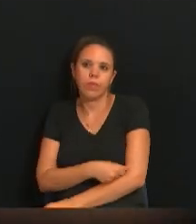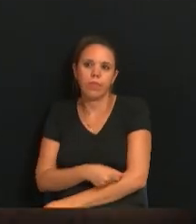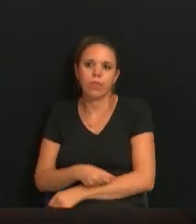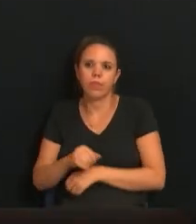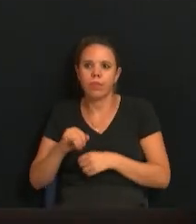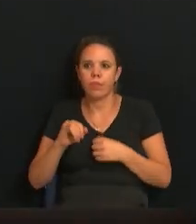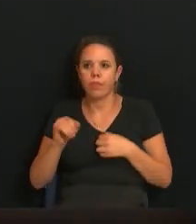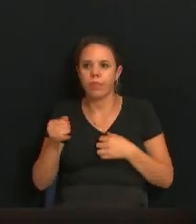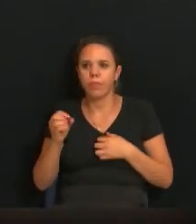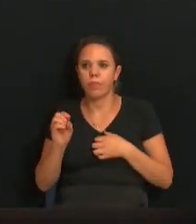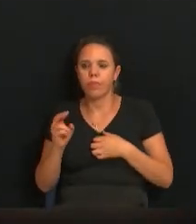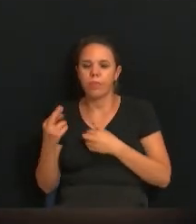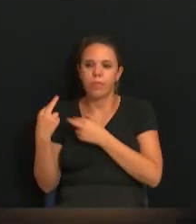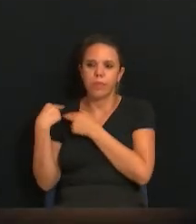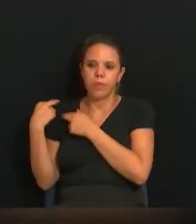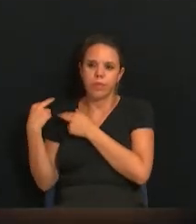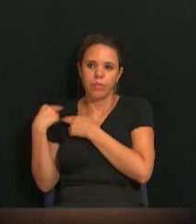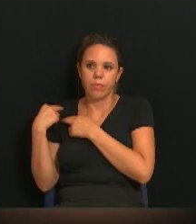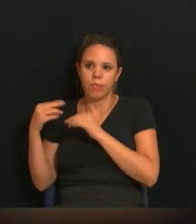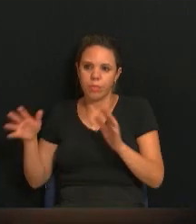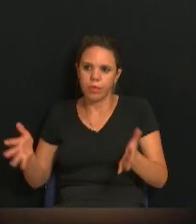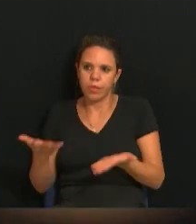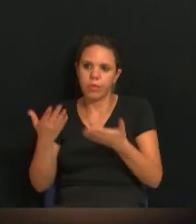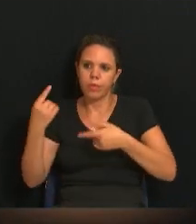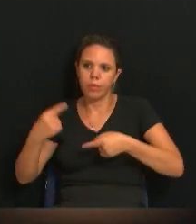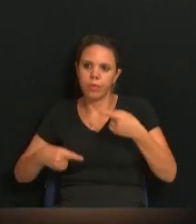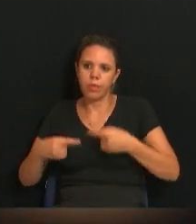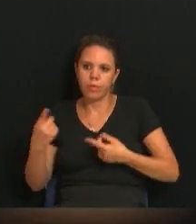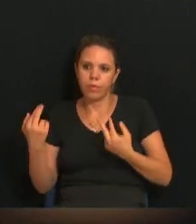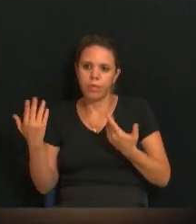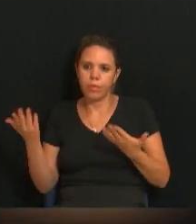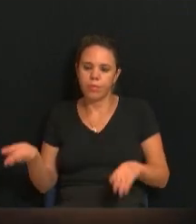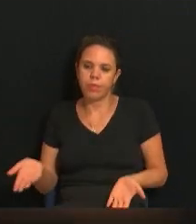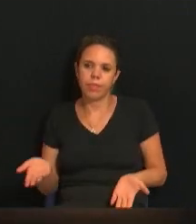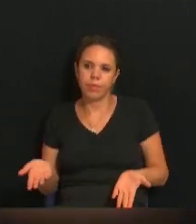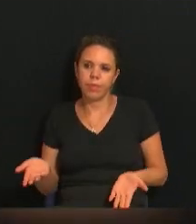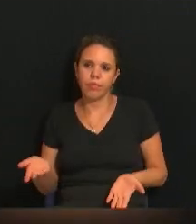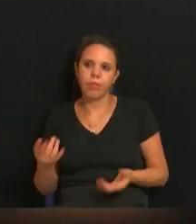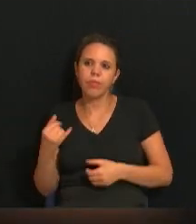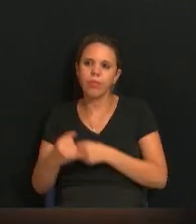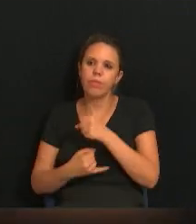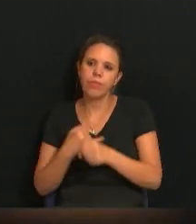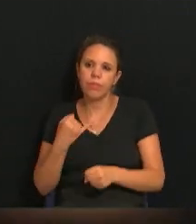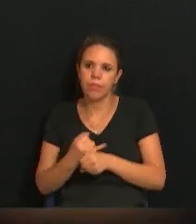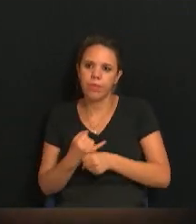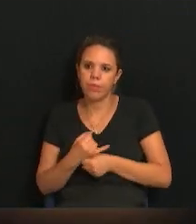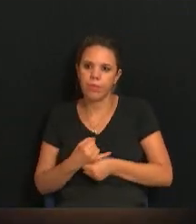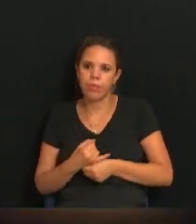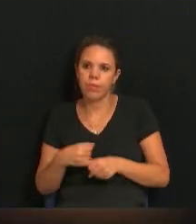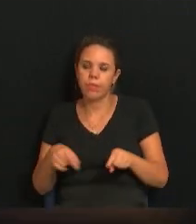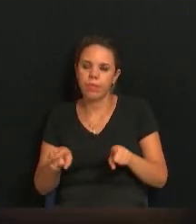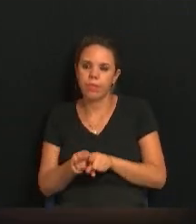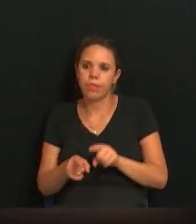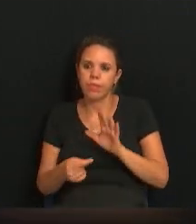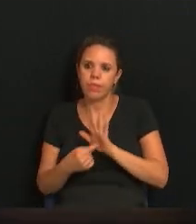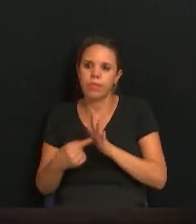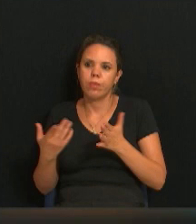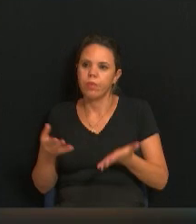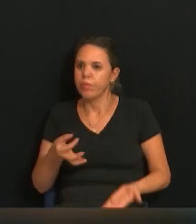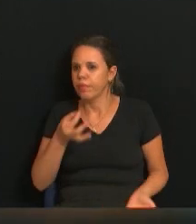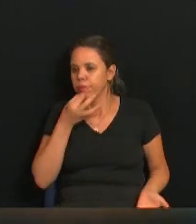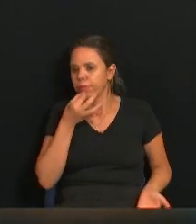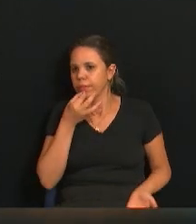que é responsável por propor debates como estes em plataformas digitais, também mostrou o seu